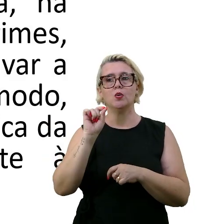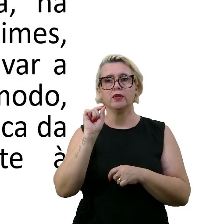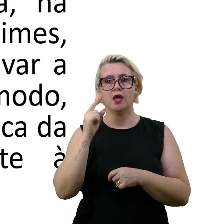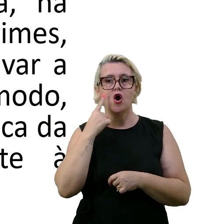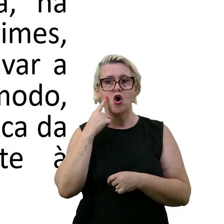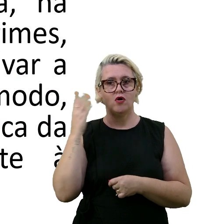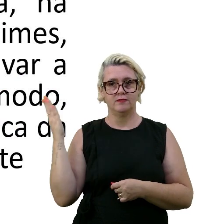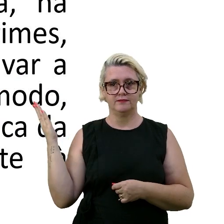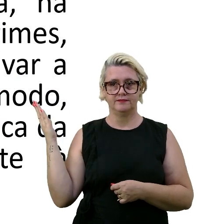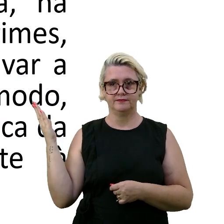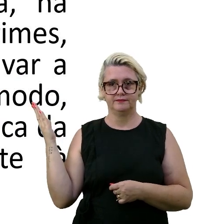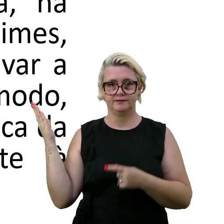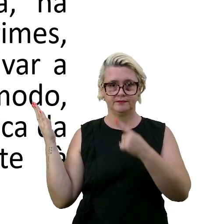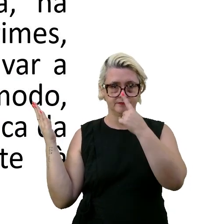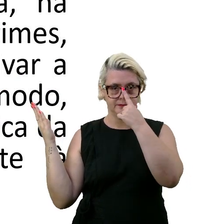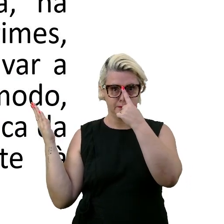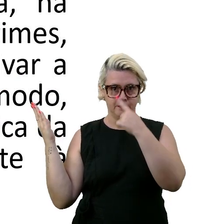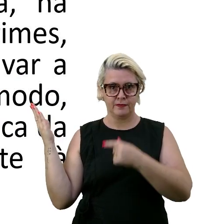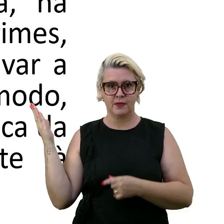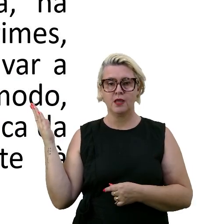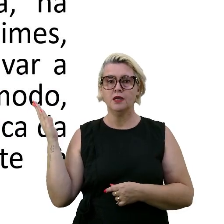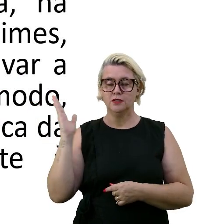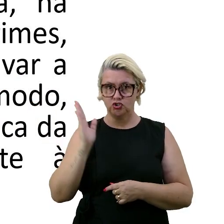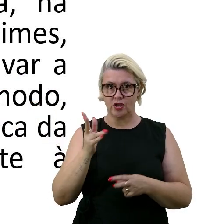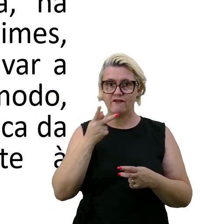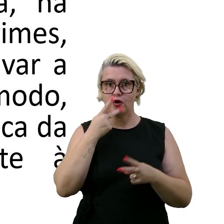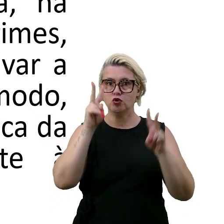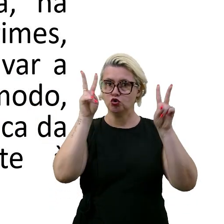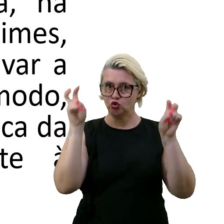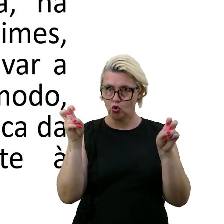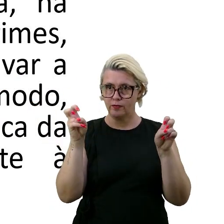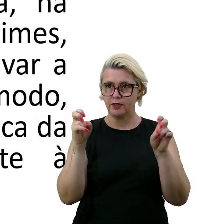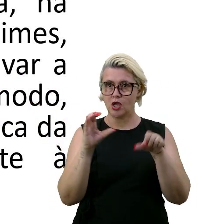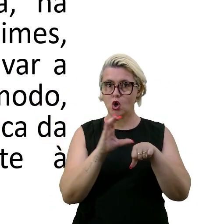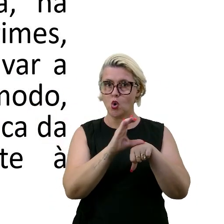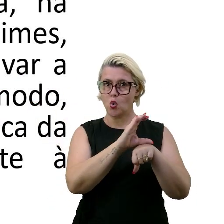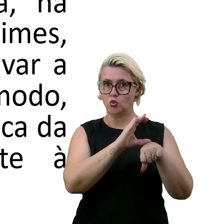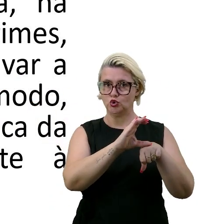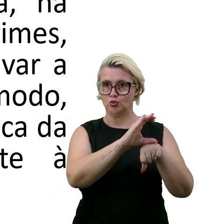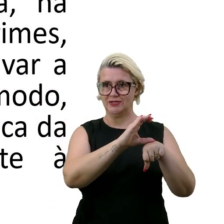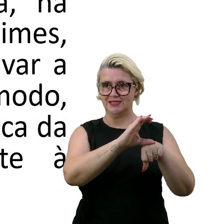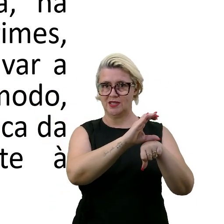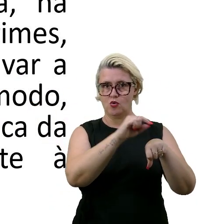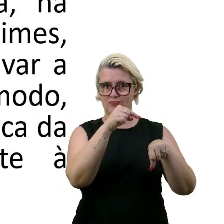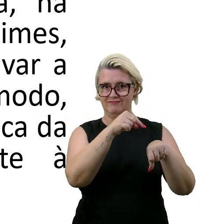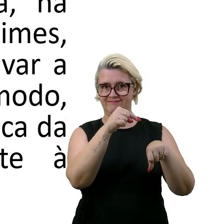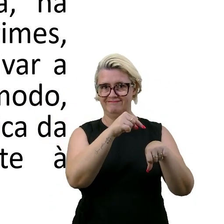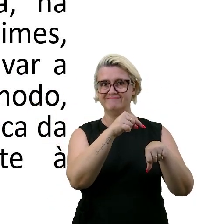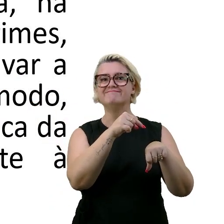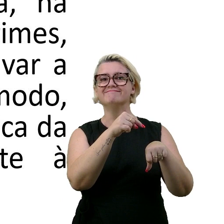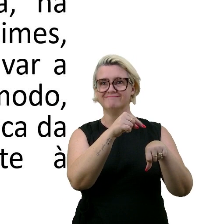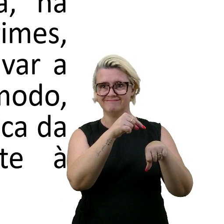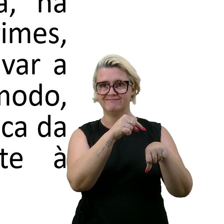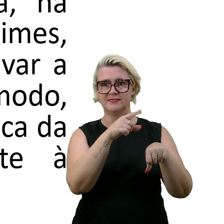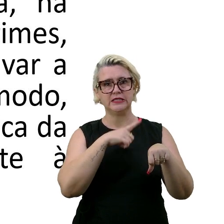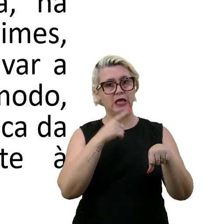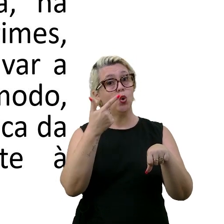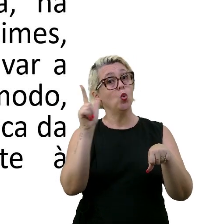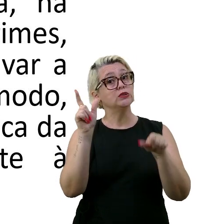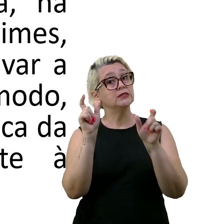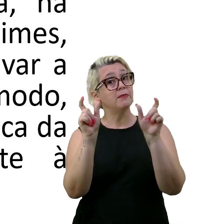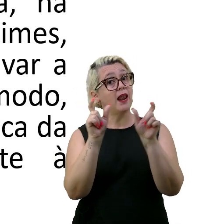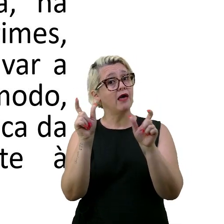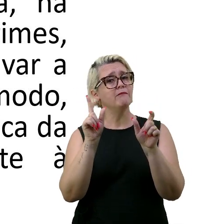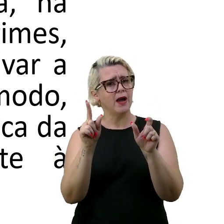isso. Nós temos aqui a parte, então, que foi mencionada lá na tese. Está com outras palavras, mas é